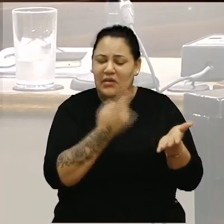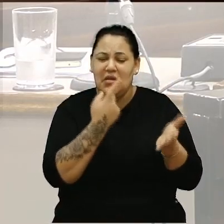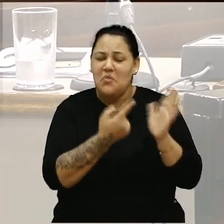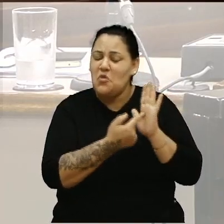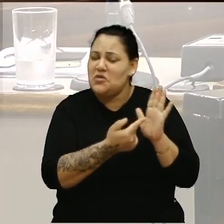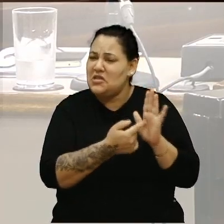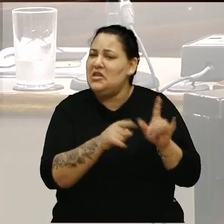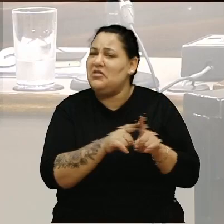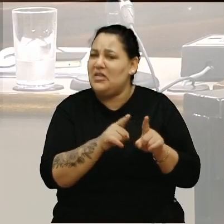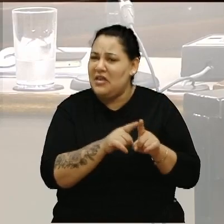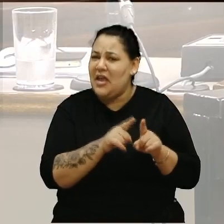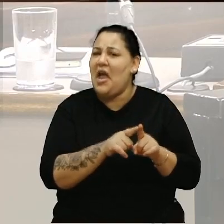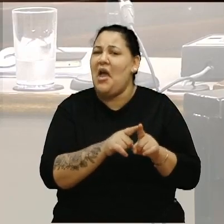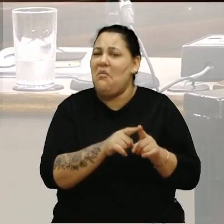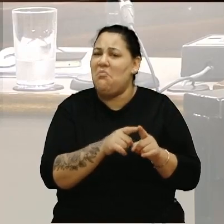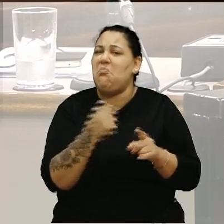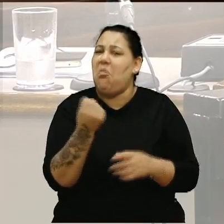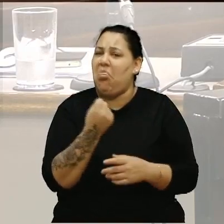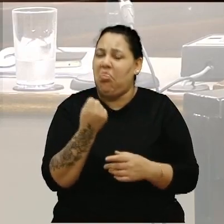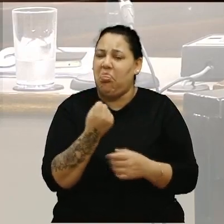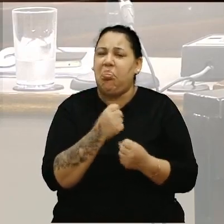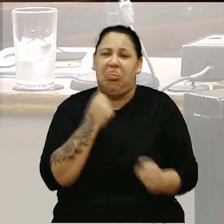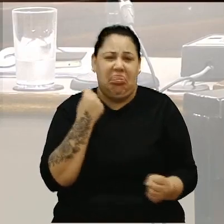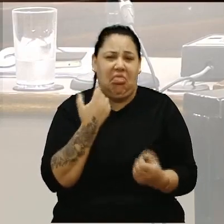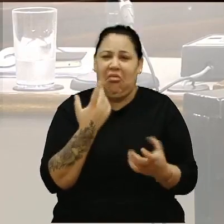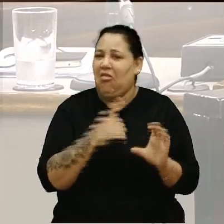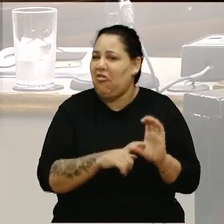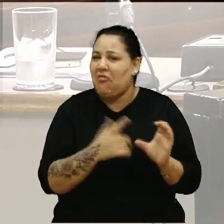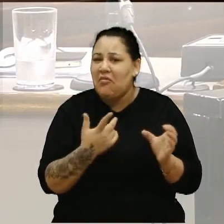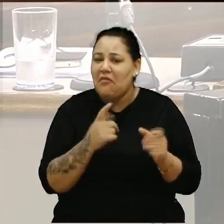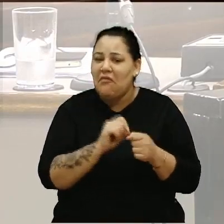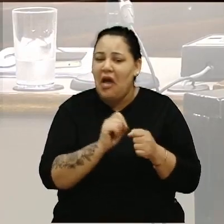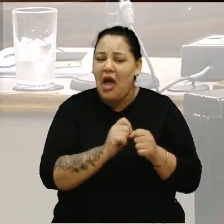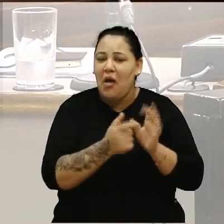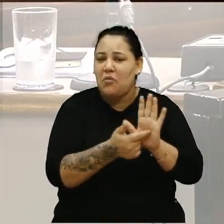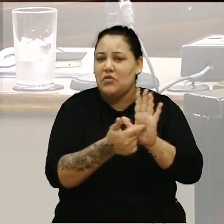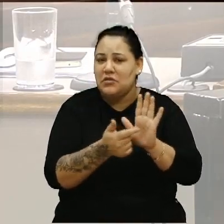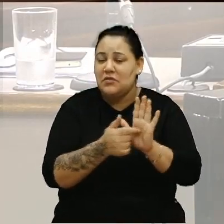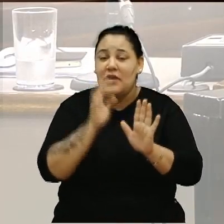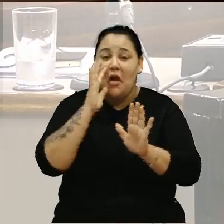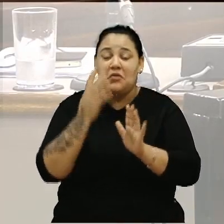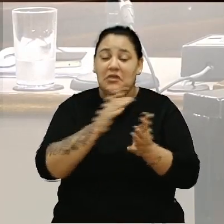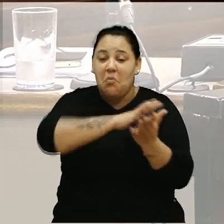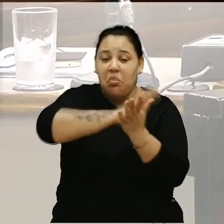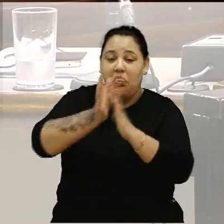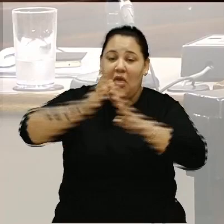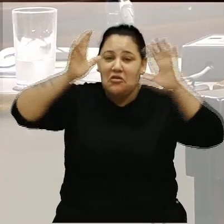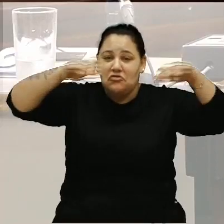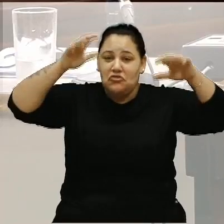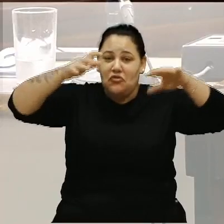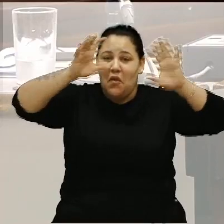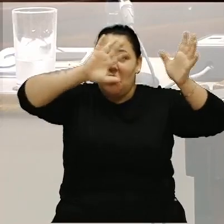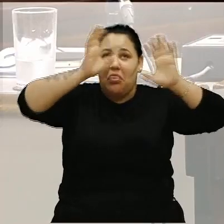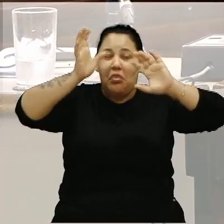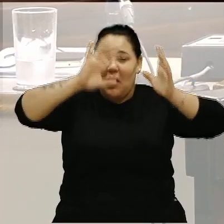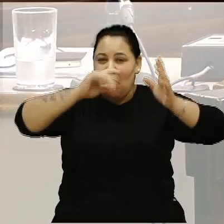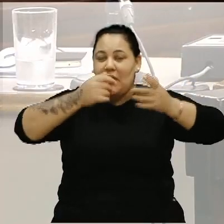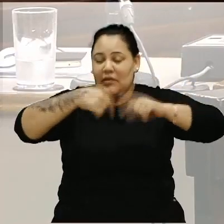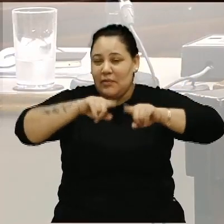da quitação total ou substancial. Face aos recentes acontecimentos climáticos no Estado, a OAB-RS